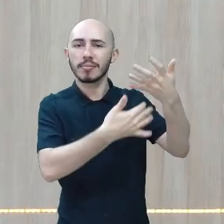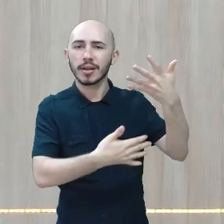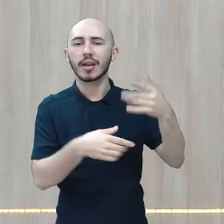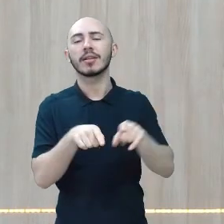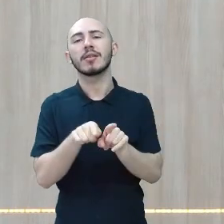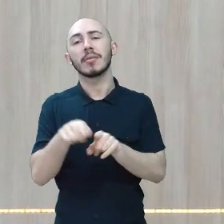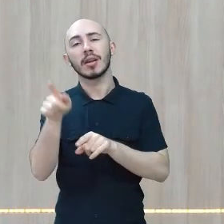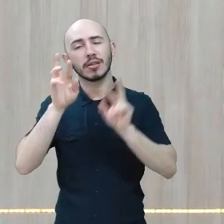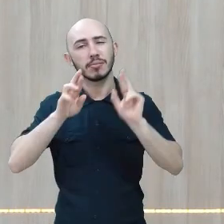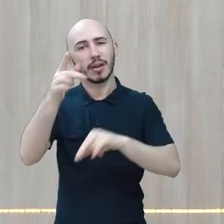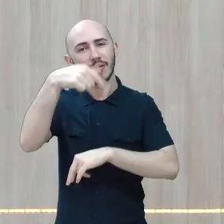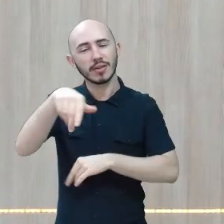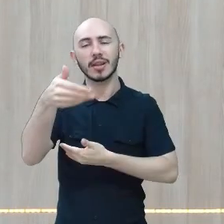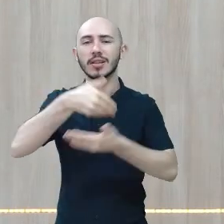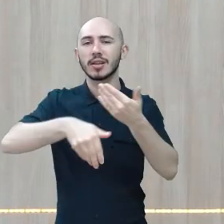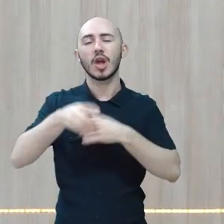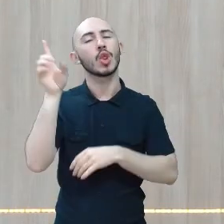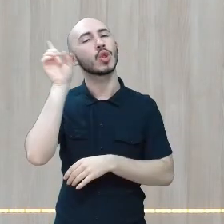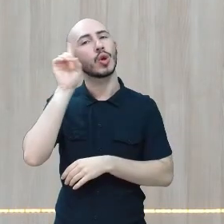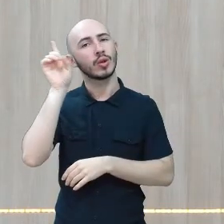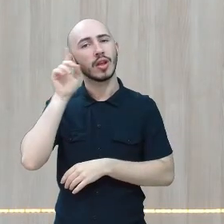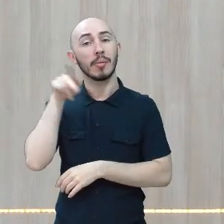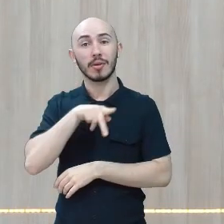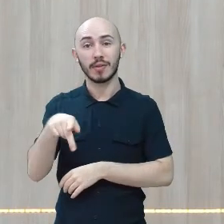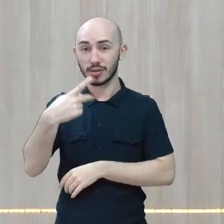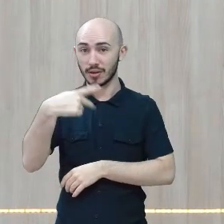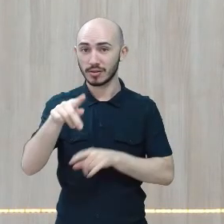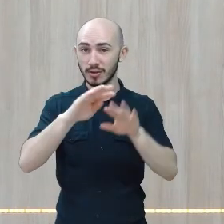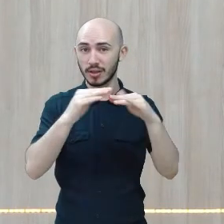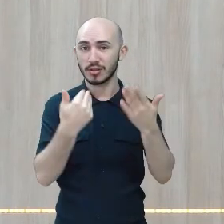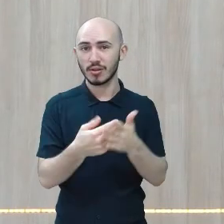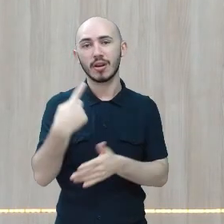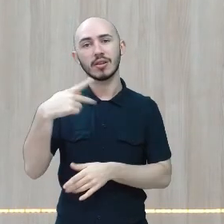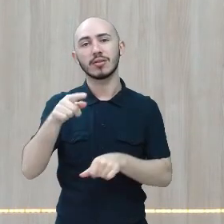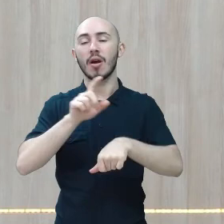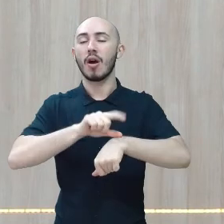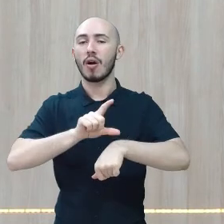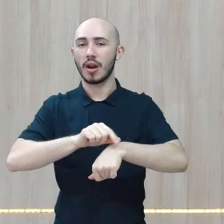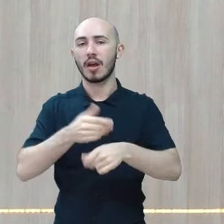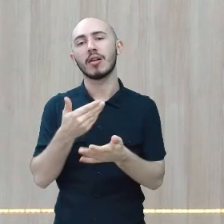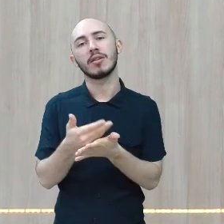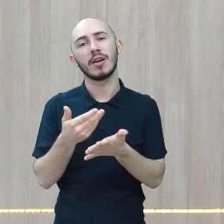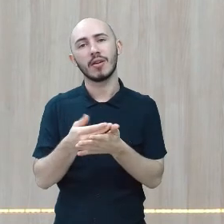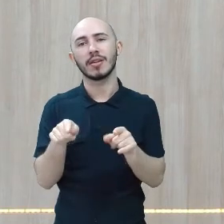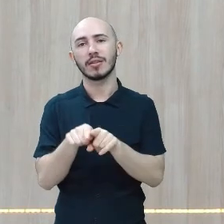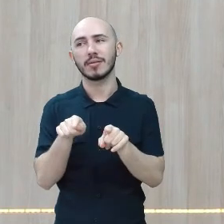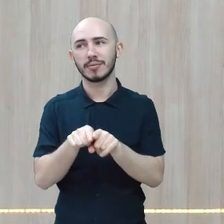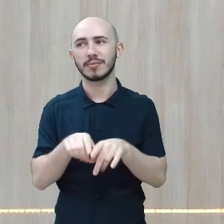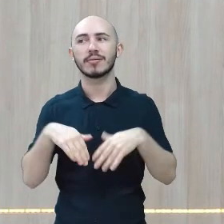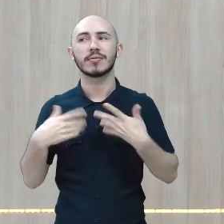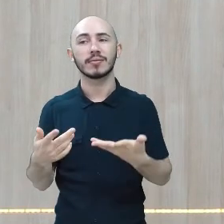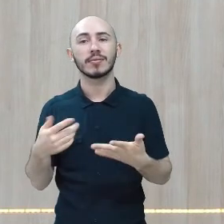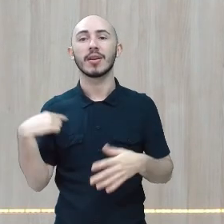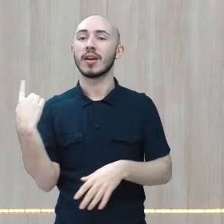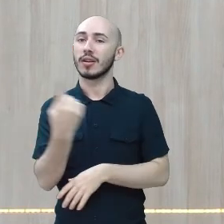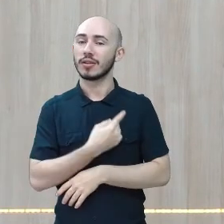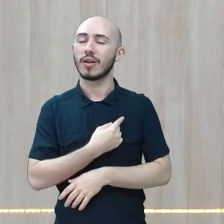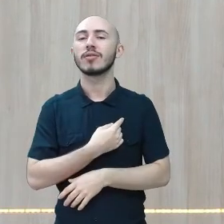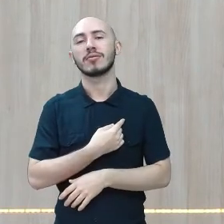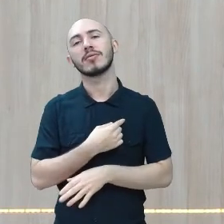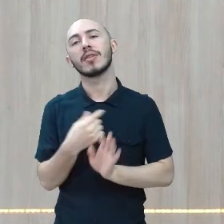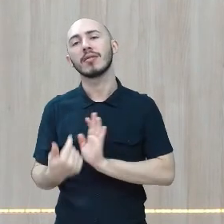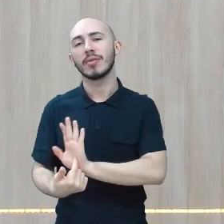vocês estejam interagindo diariamente com a professora de vocês, nos horários de aula, tá? Então, estamos aqui só